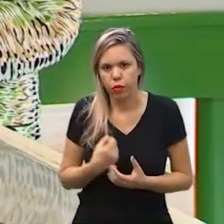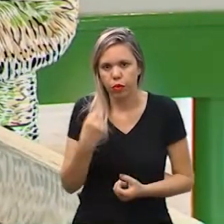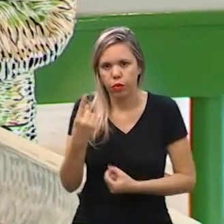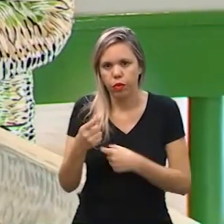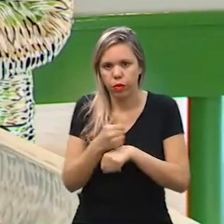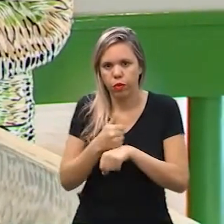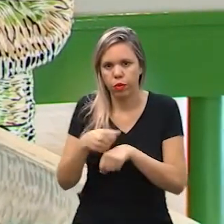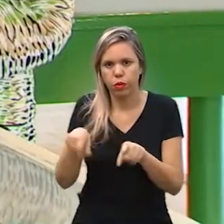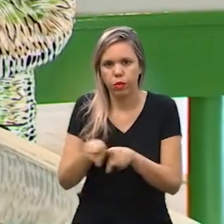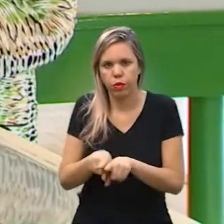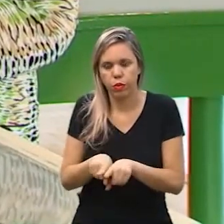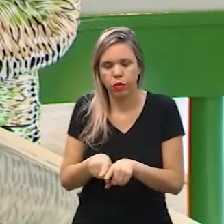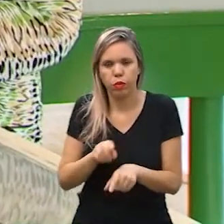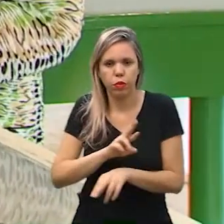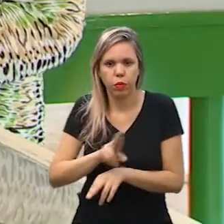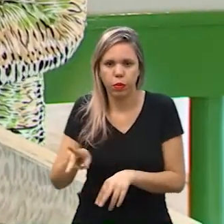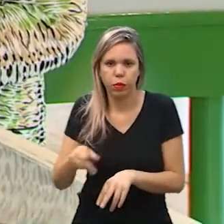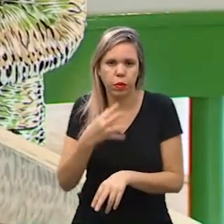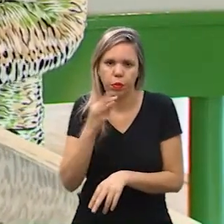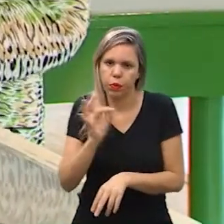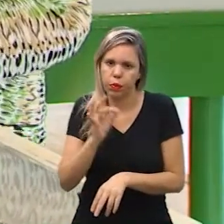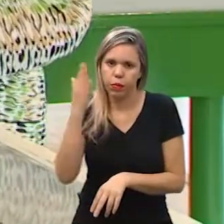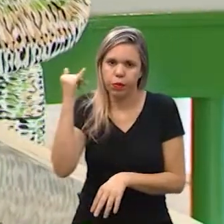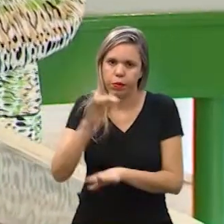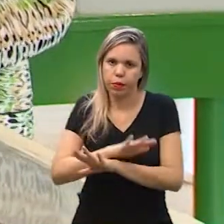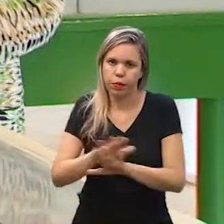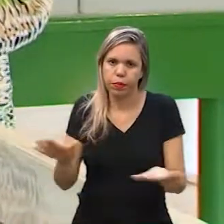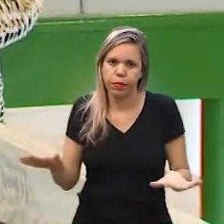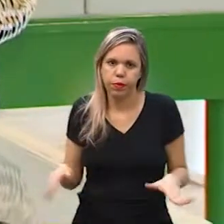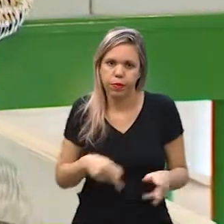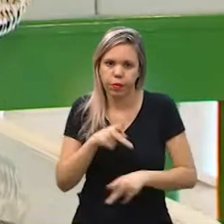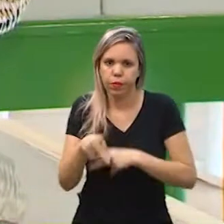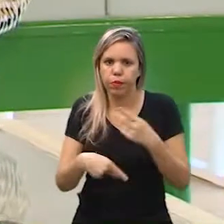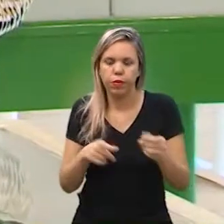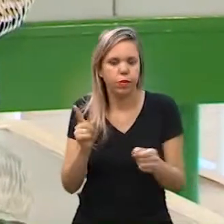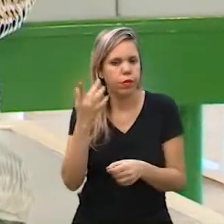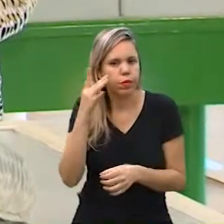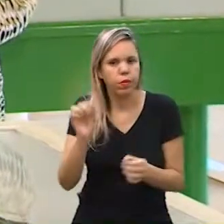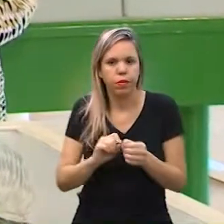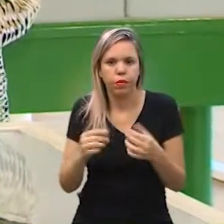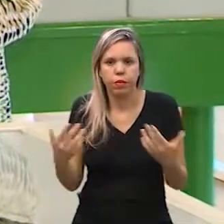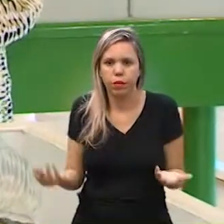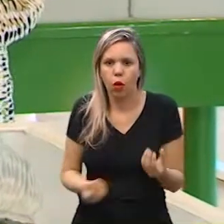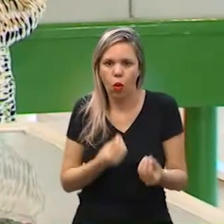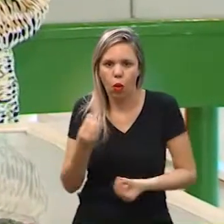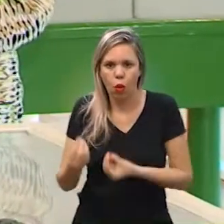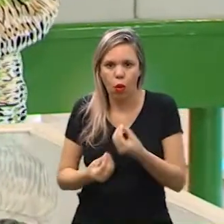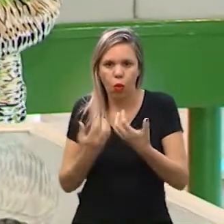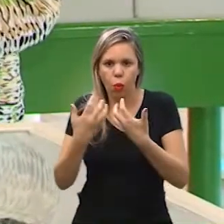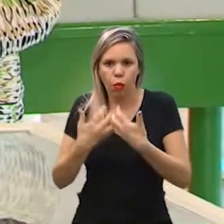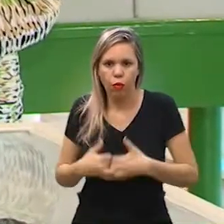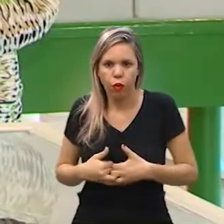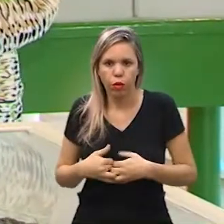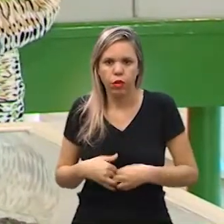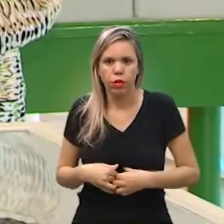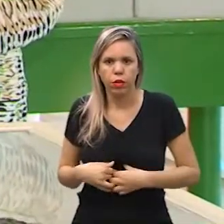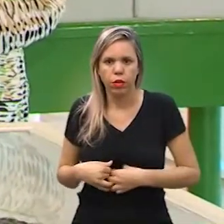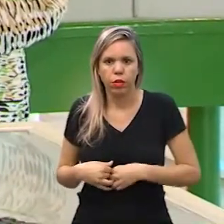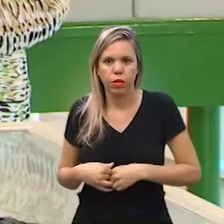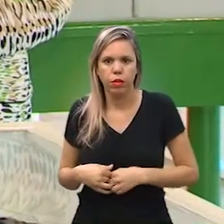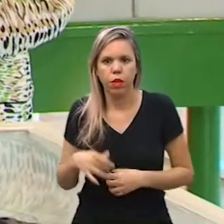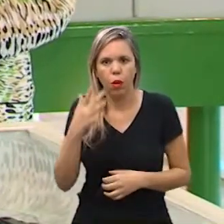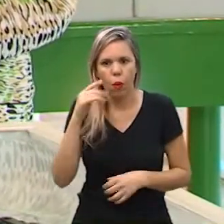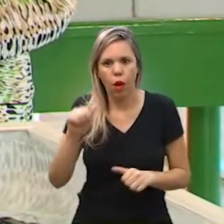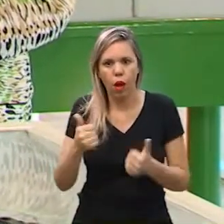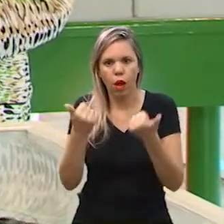algumas profissões também que não são tão conhecidas assim, que o pessoal não sabe exatamente como funciona e tudo mais. Então acho